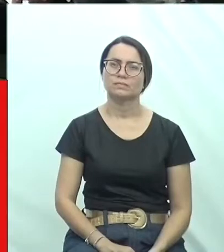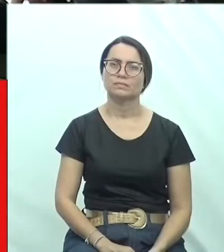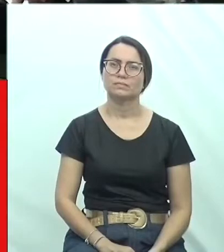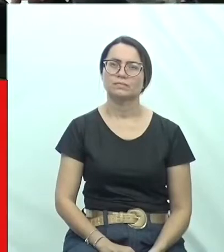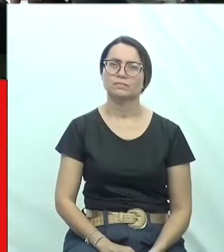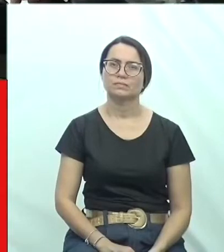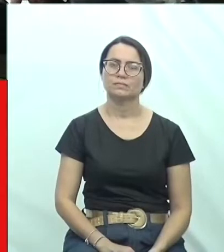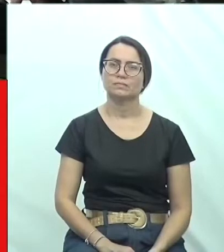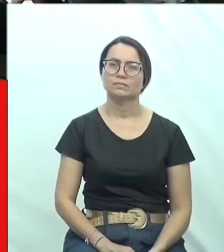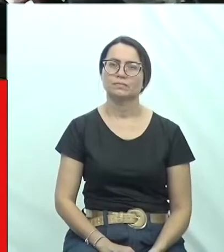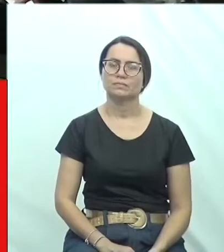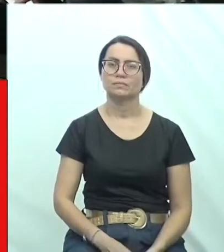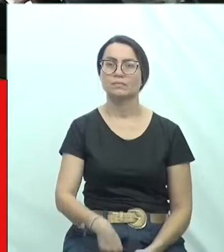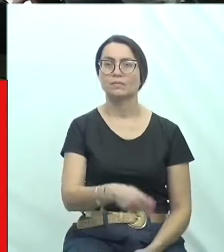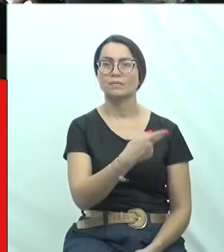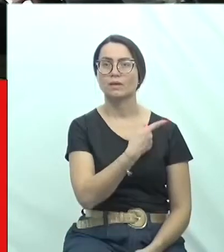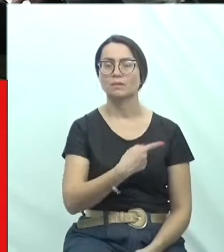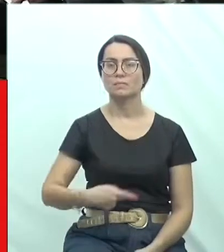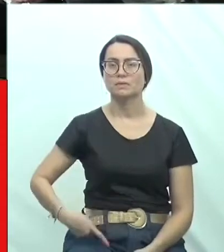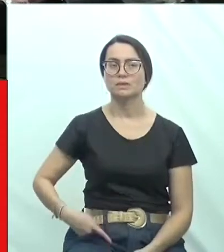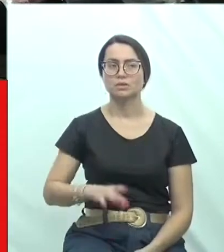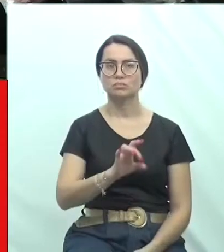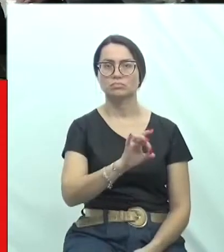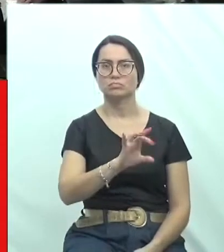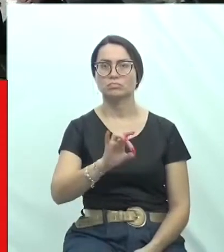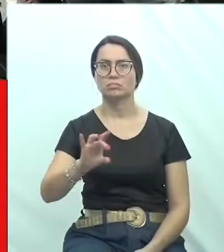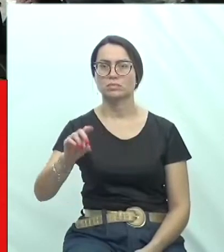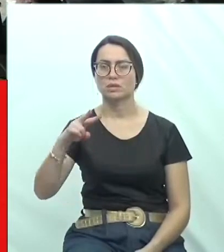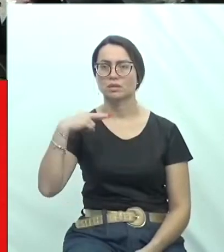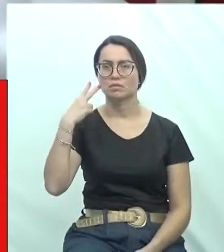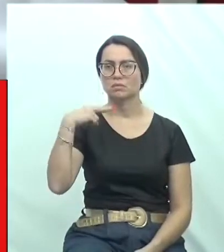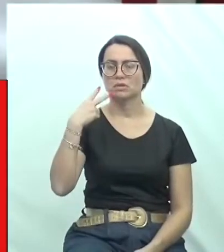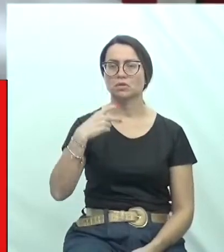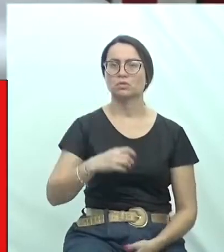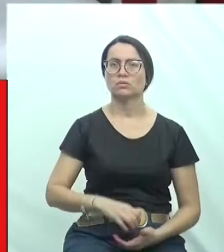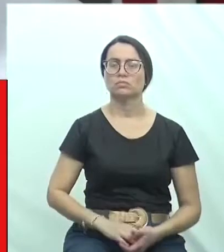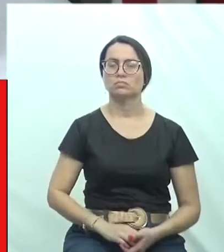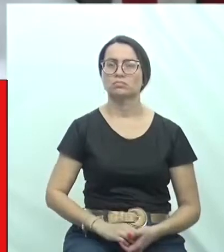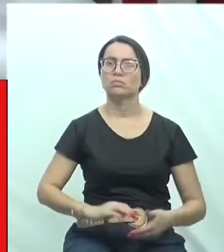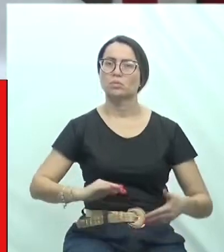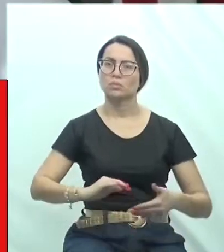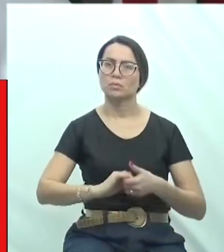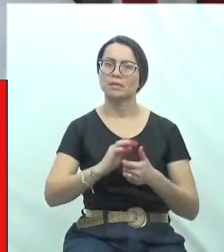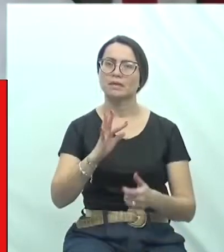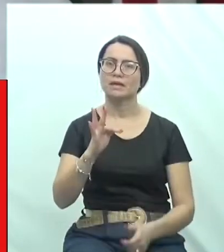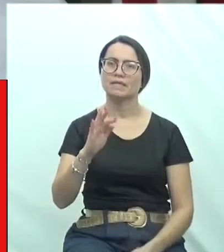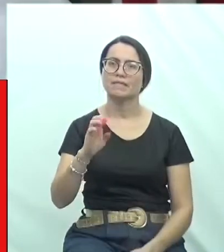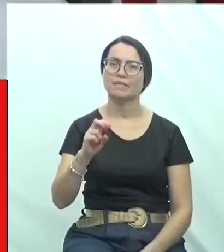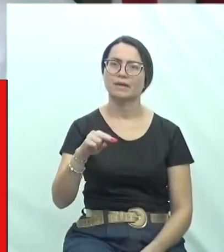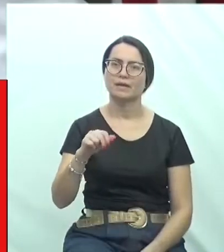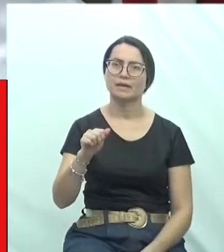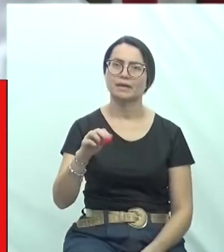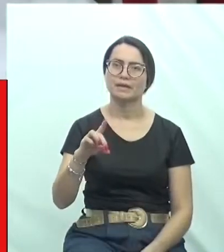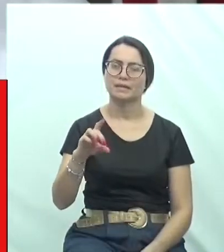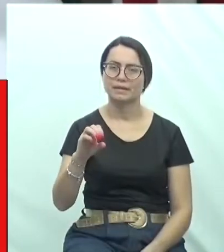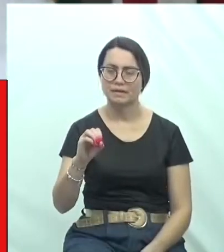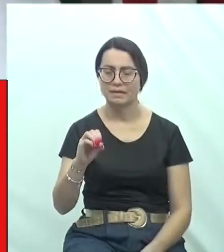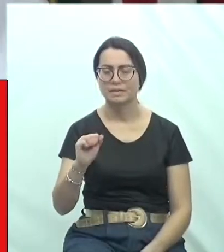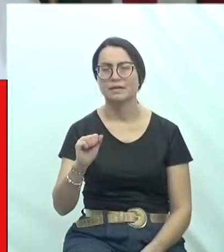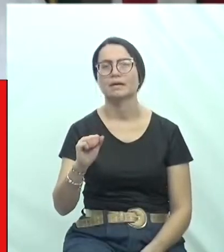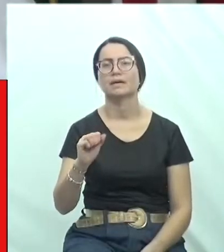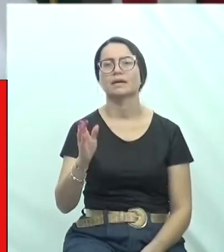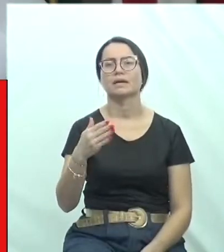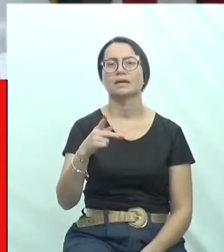Senhora presidente, senhores vereadores, vereadoras, cumprimentar a Fernanda, a Priscila, o Vinícius, o Gustavo Coque, que está aqui